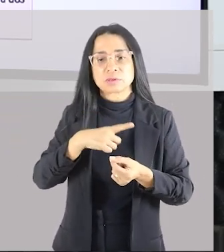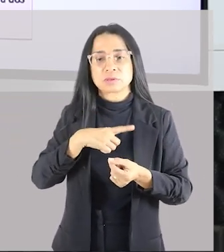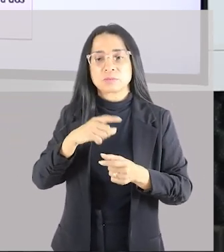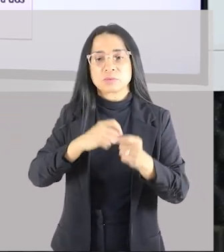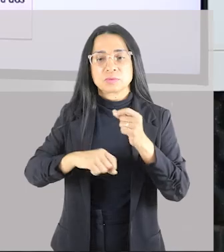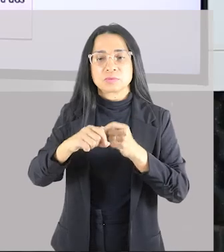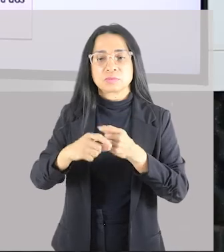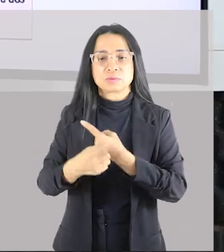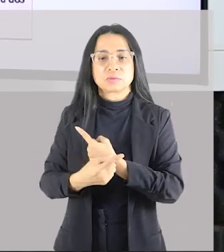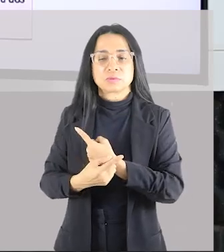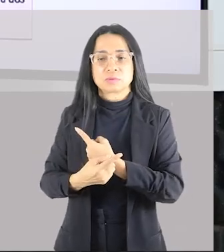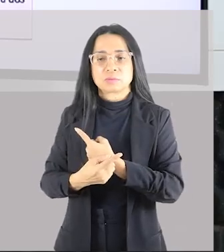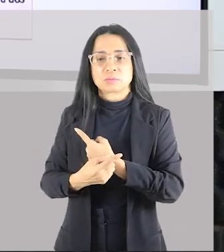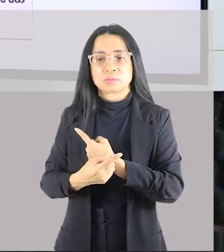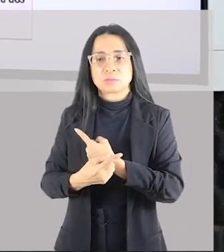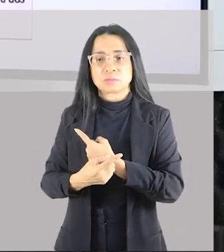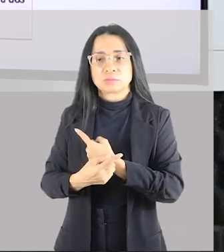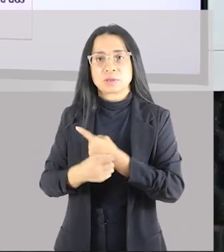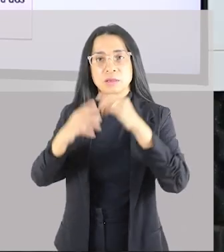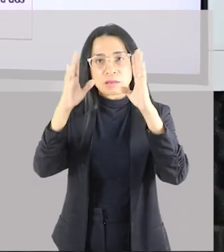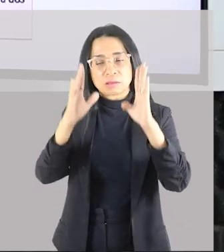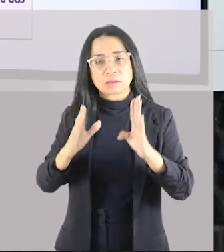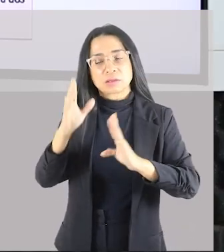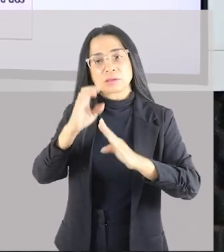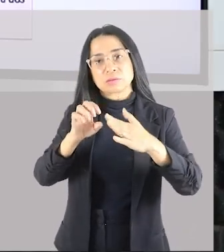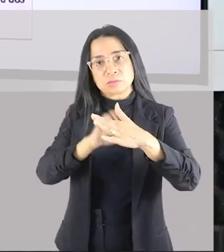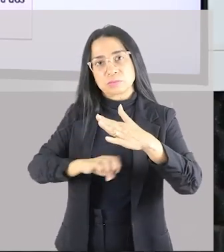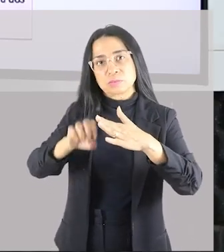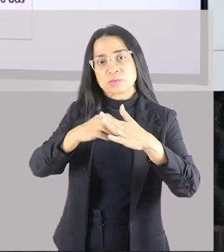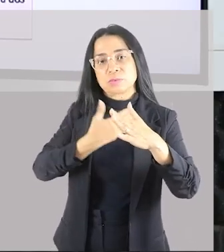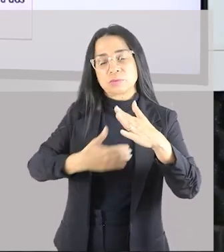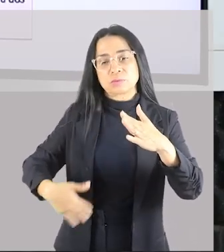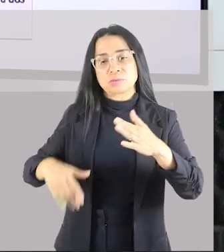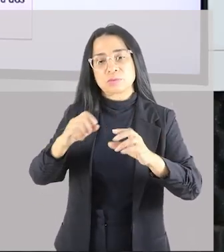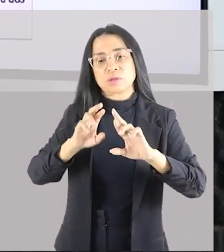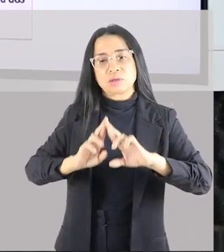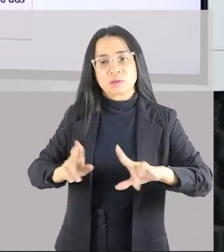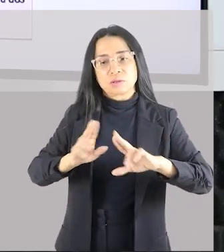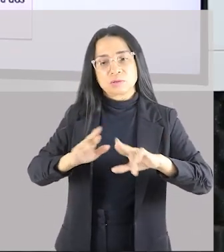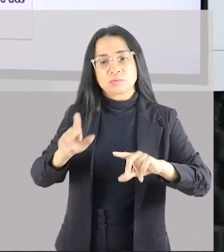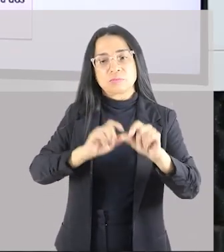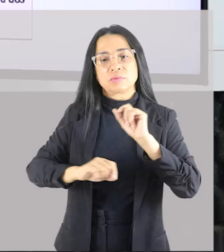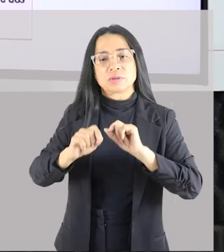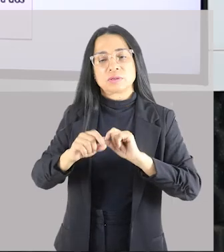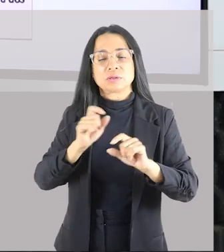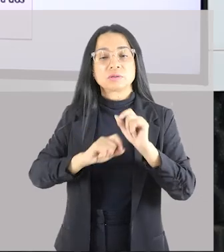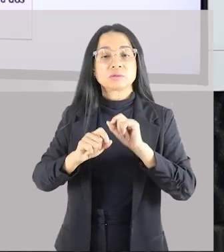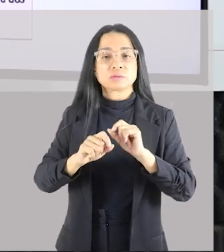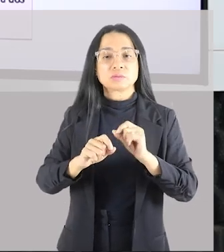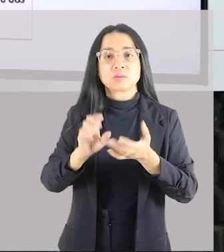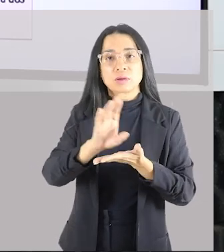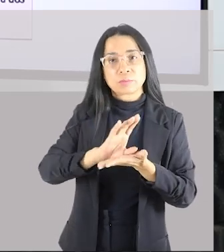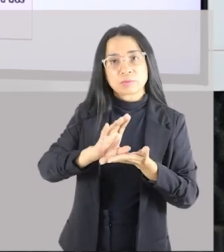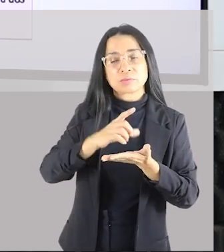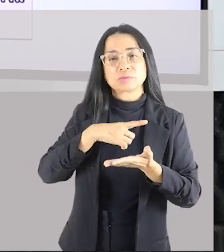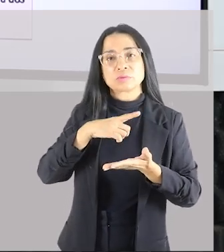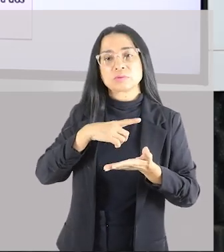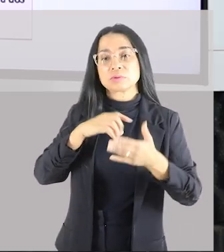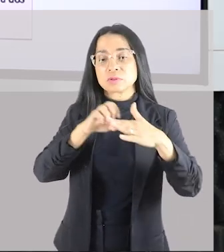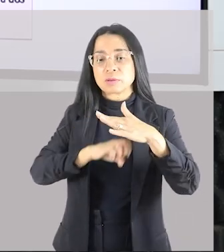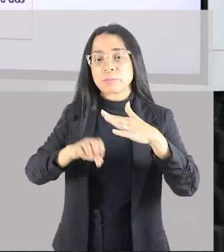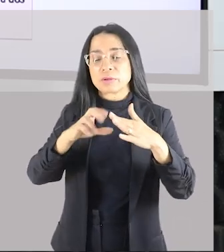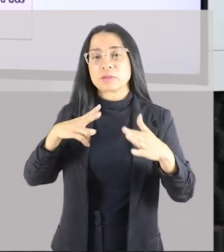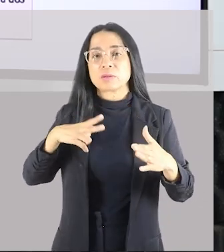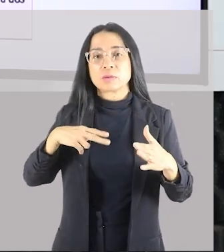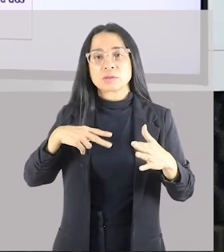economia e que ela é centralizada por empresas públicas, muito diferente do capitalismo, que nós temos empresas particulares. Se